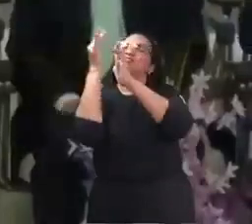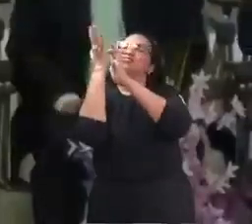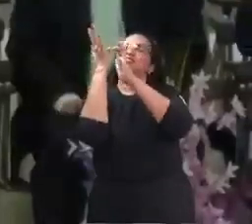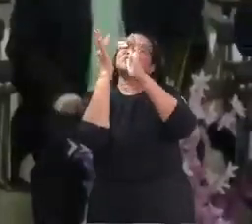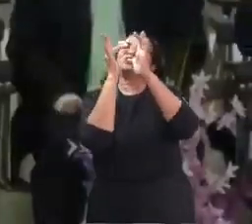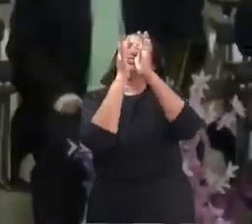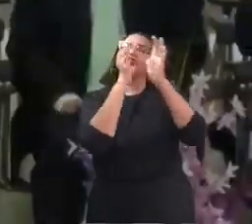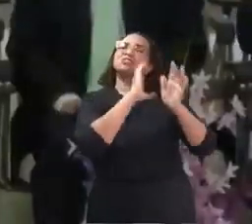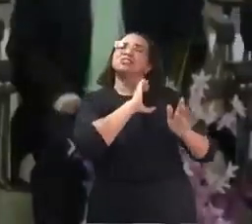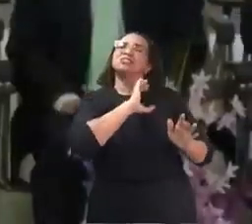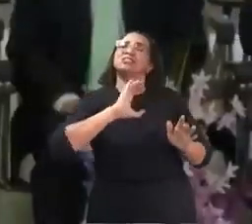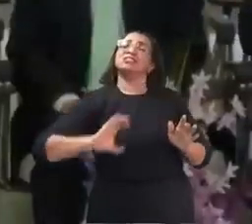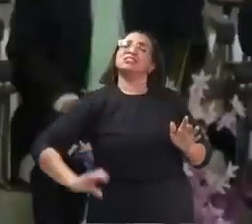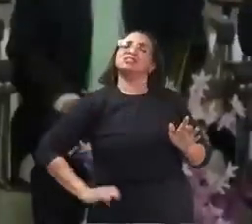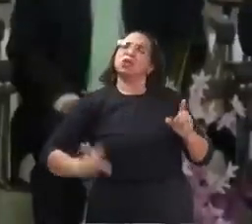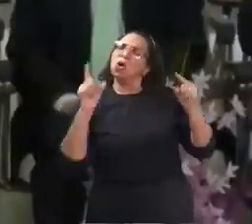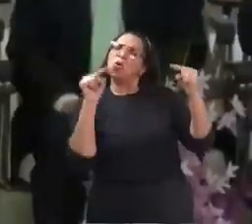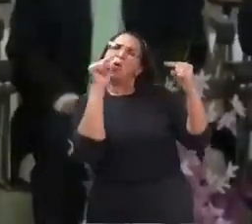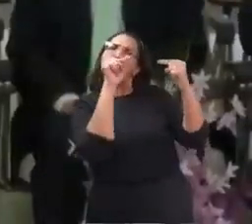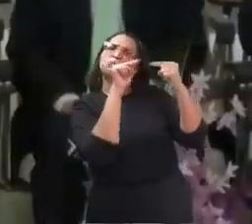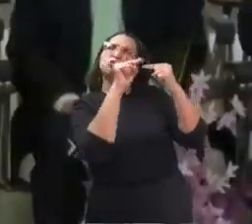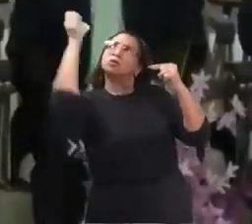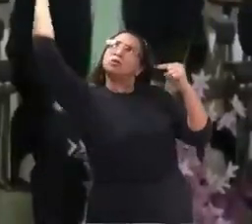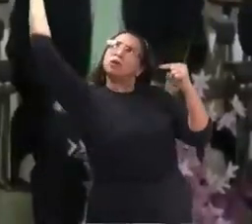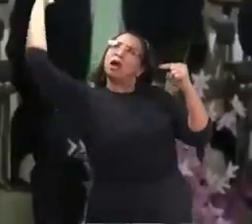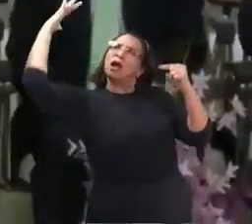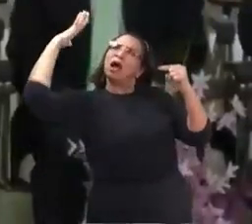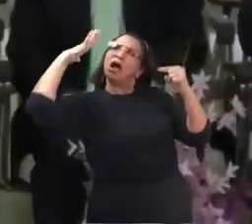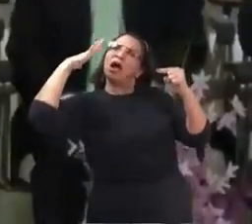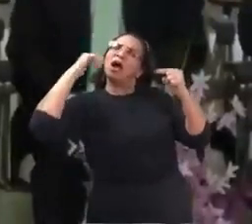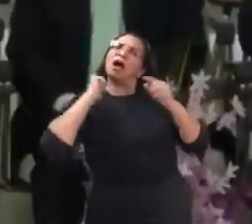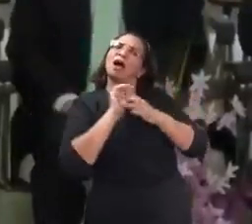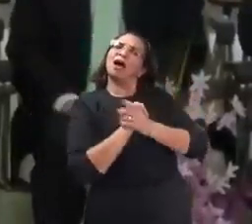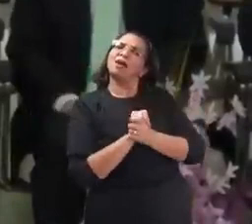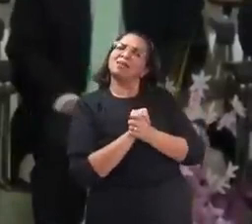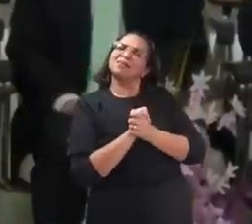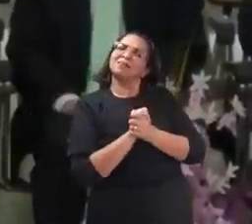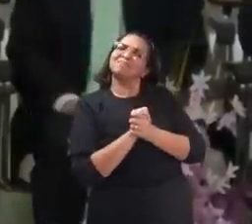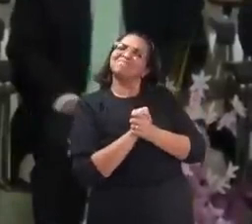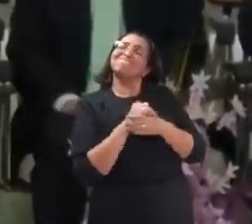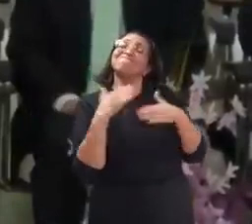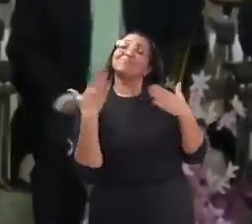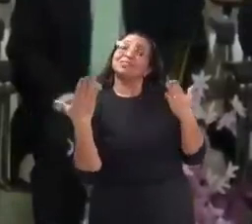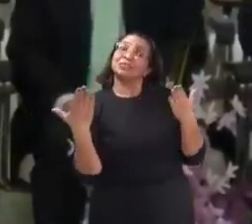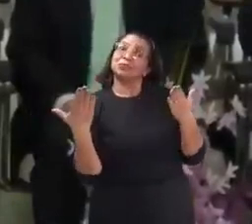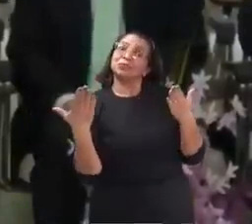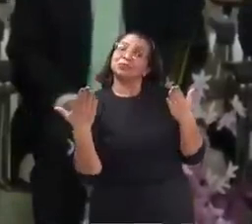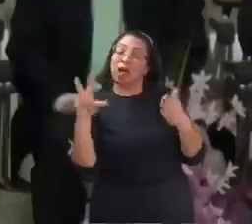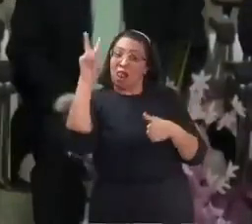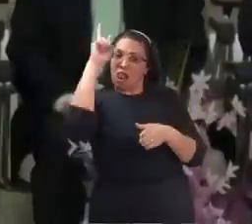E qual é o objetivo da graça? Tirar, eliminar a vergonha do Éden.